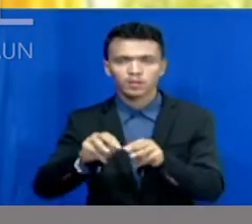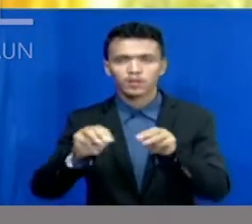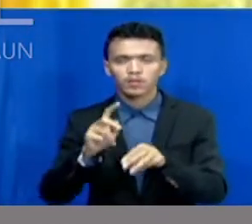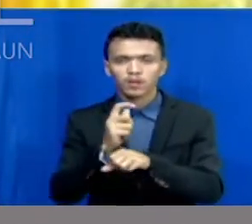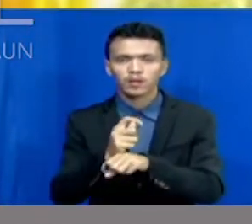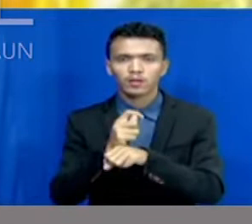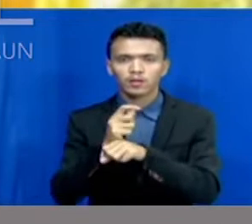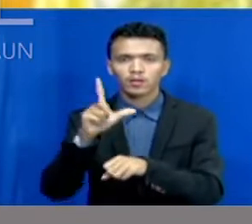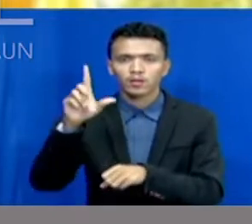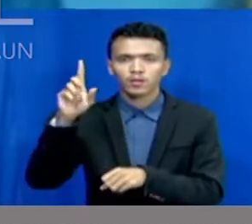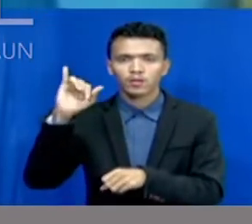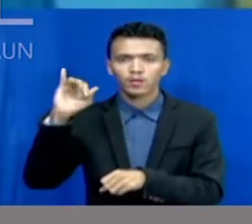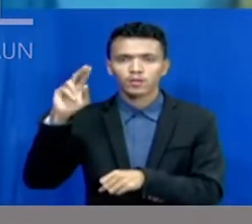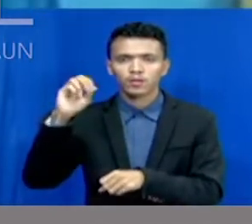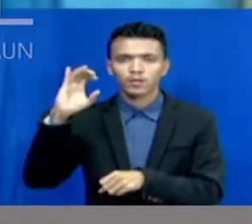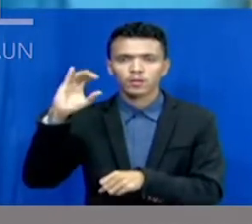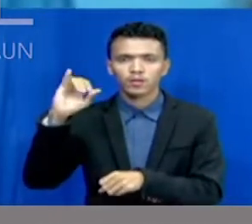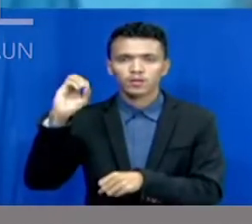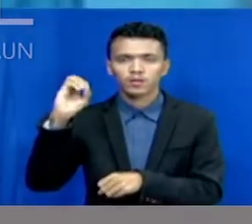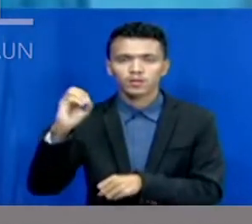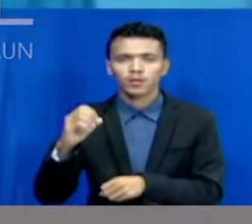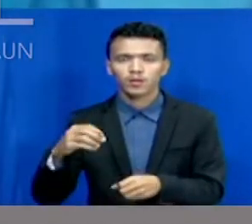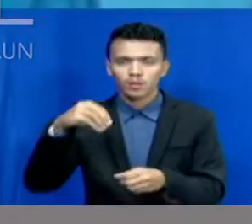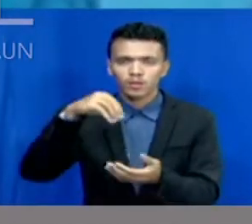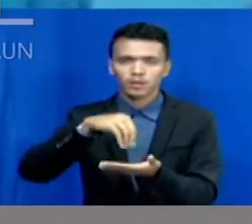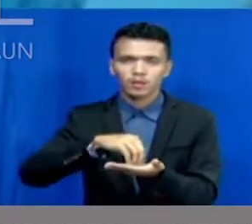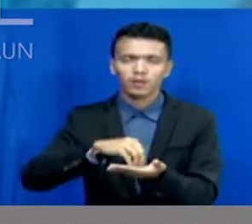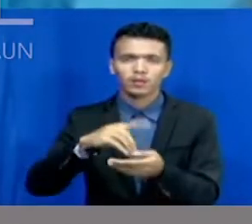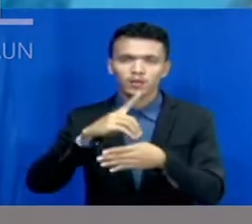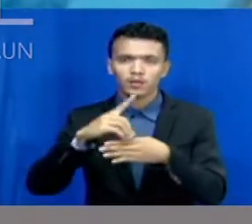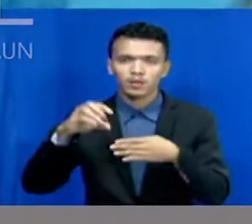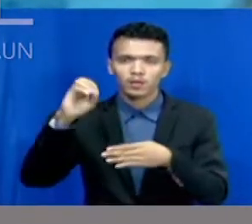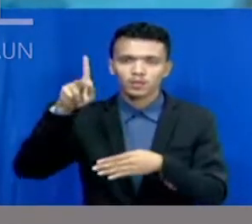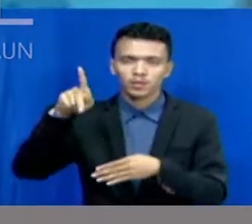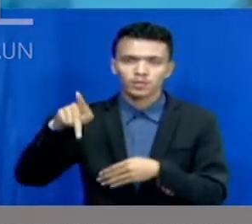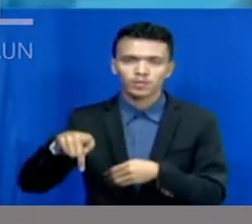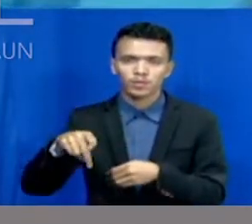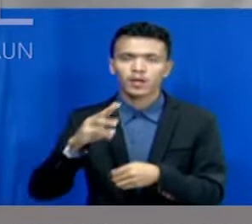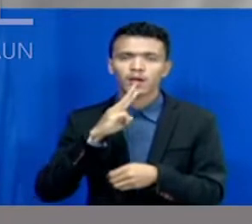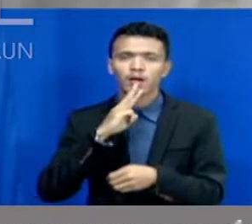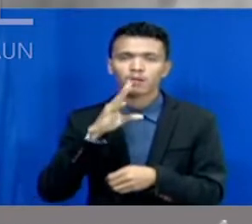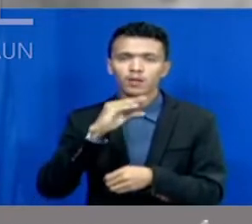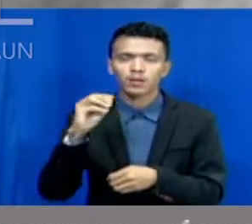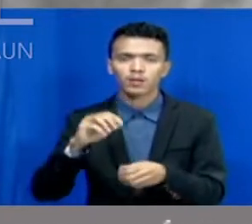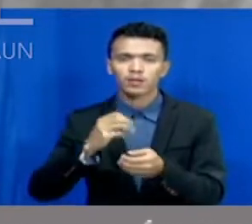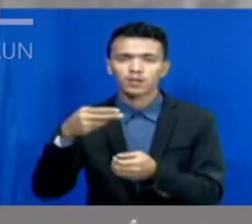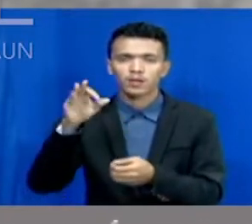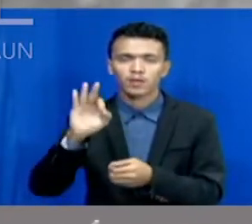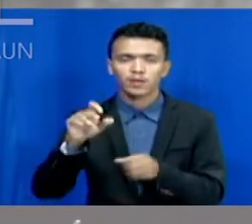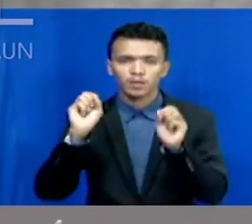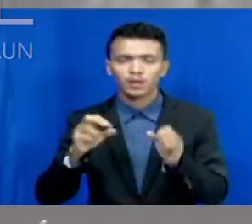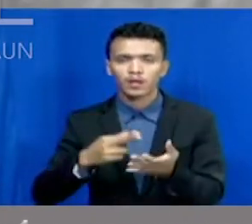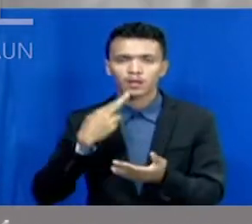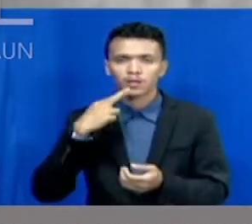Atauru, Lúcio Boromiu Arozo Hateten. O estabelecimento de direção obras público, água no saneamento, né? Bele resolve